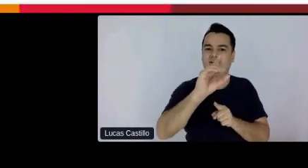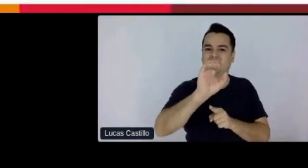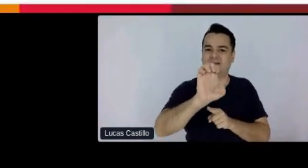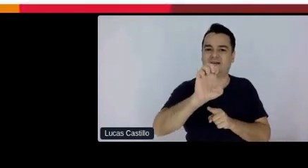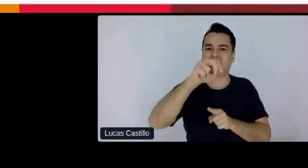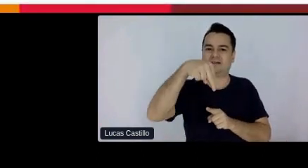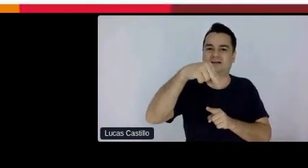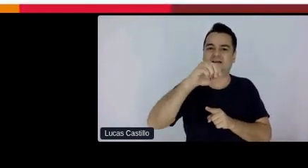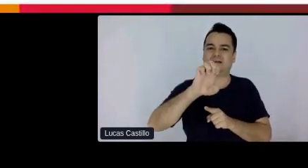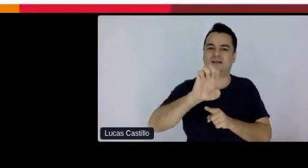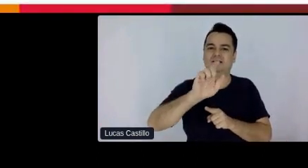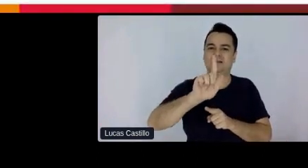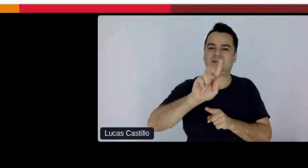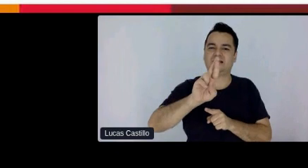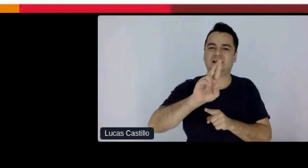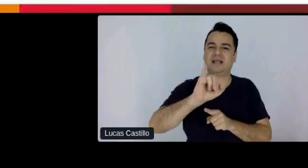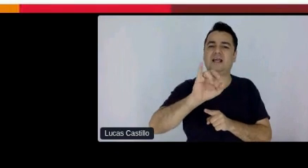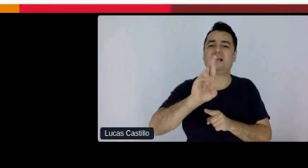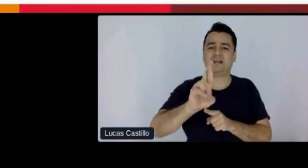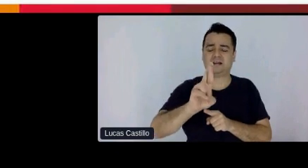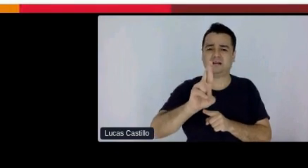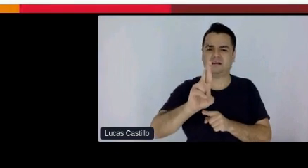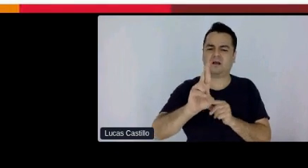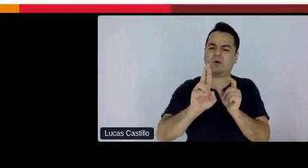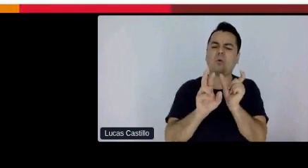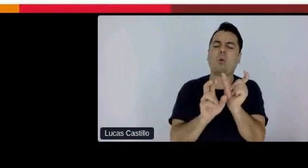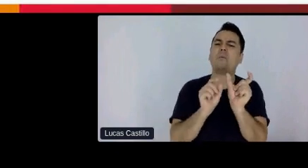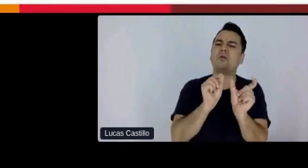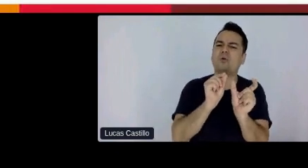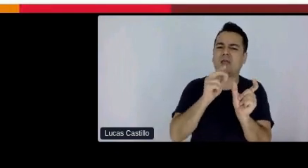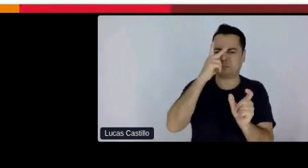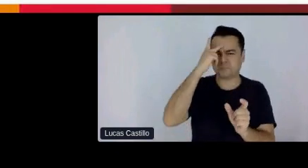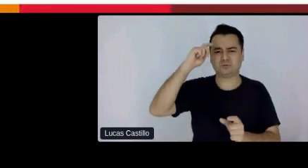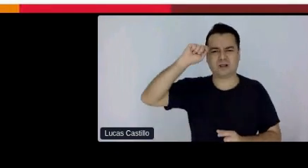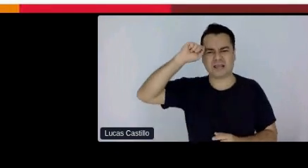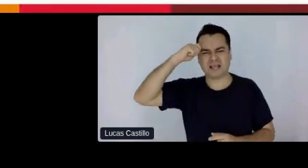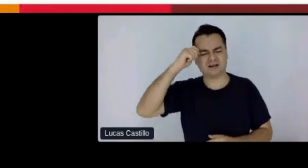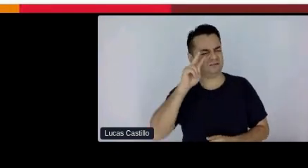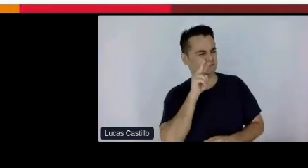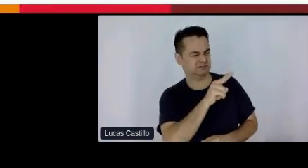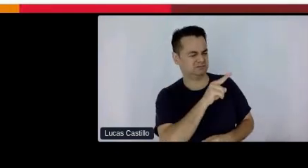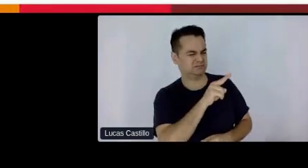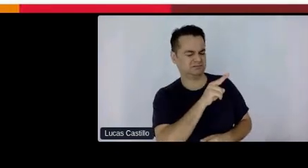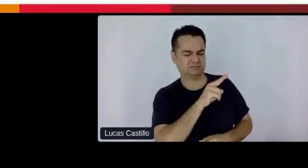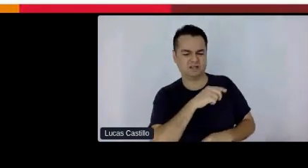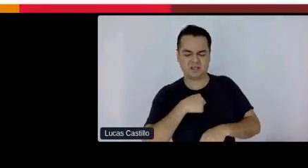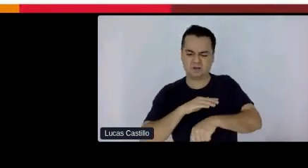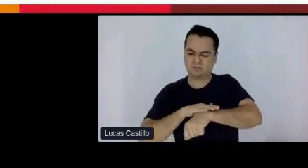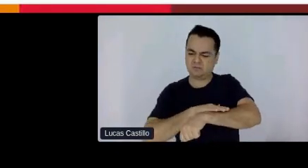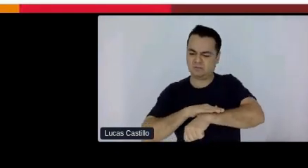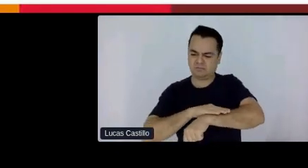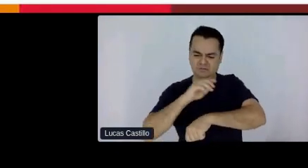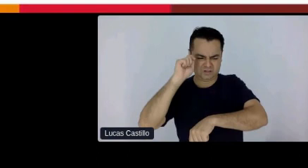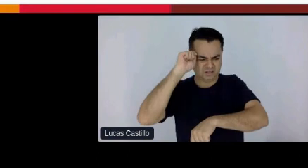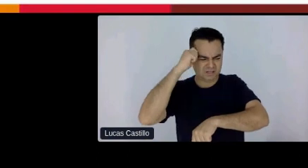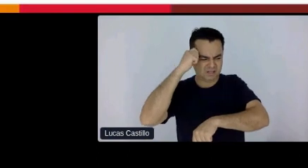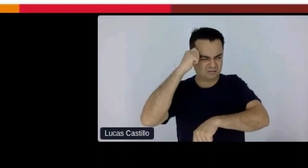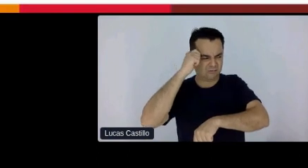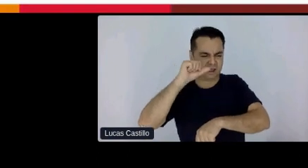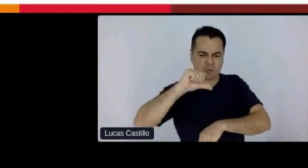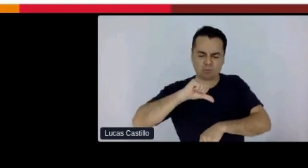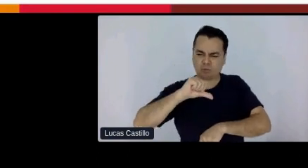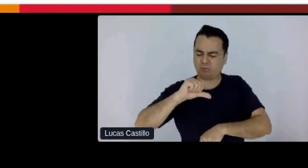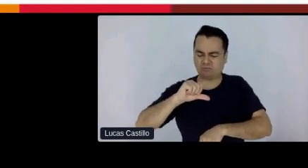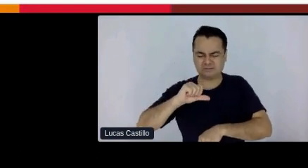Sentir inveja branca. Gente, inveja, ela é ruim de qualquer jeito. Então, melhor a gente não usar inveja de cor nenhuma, de jeito nenhum. Tá errado falar de